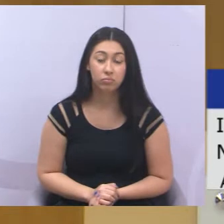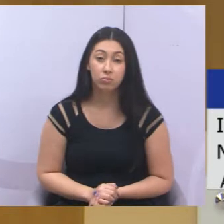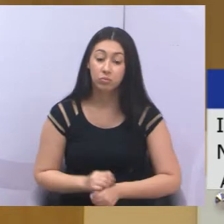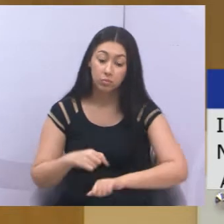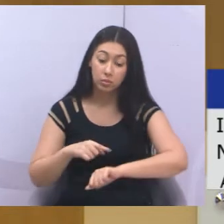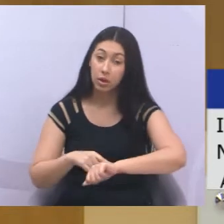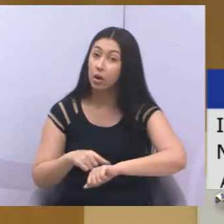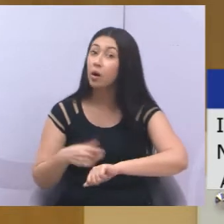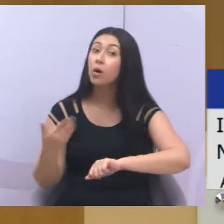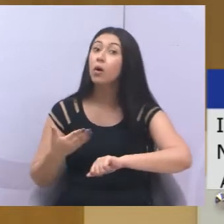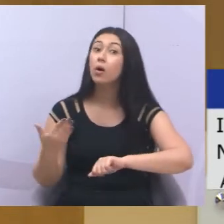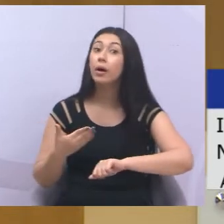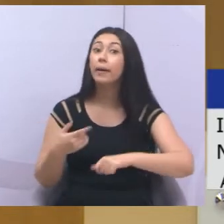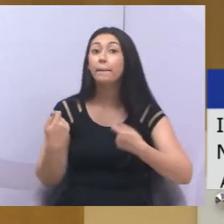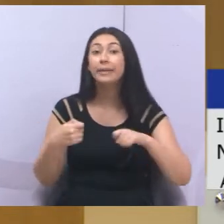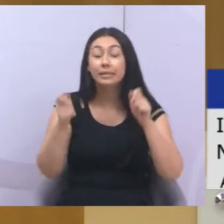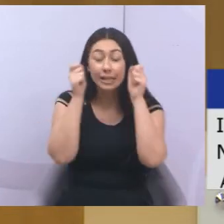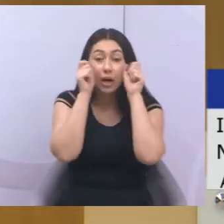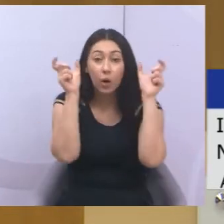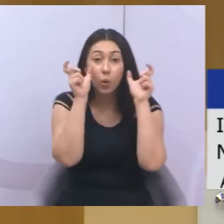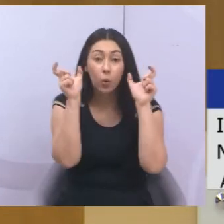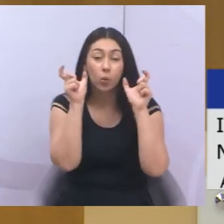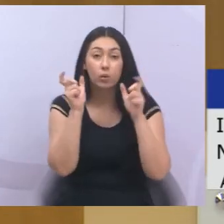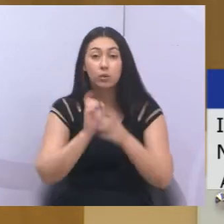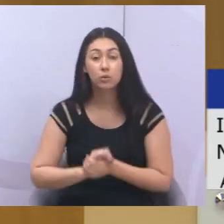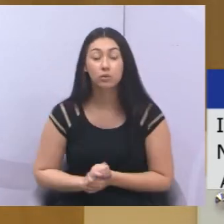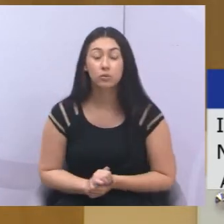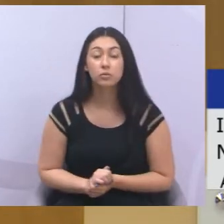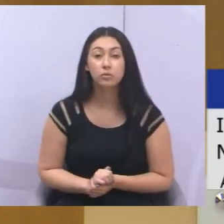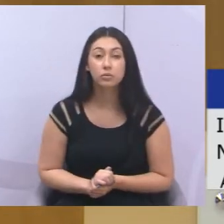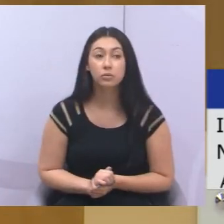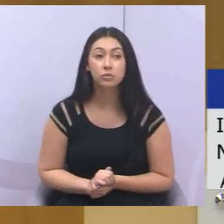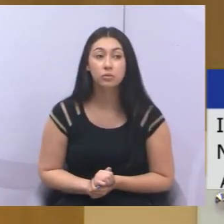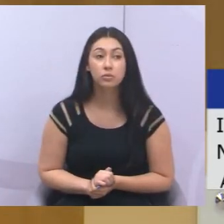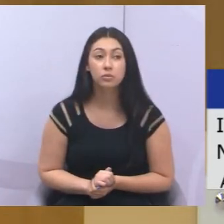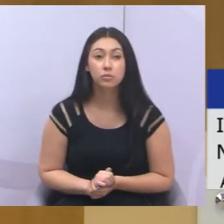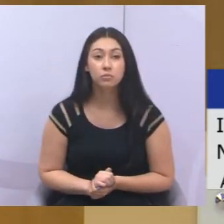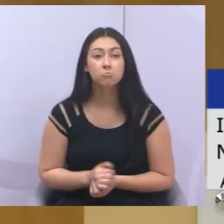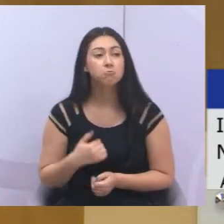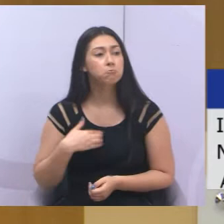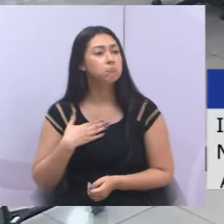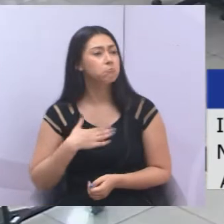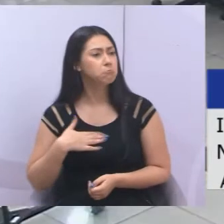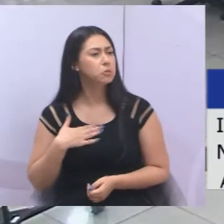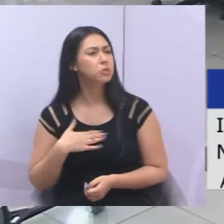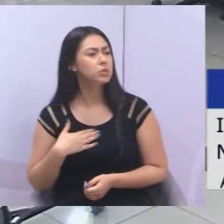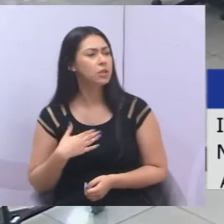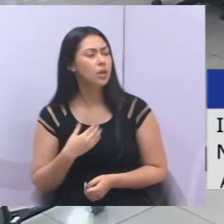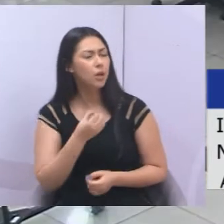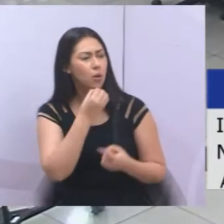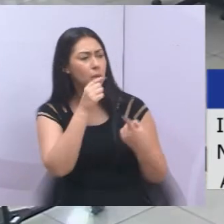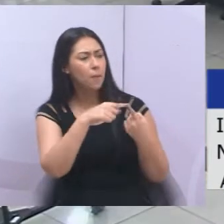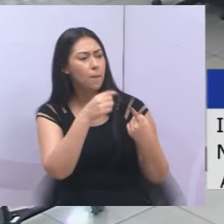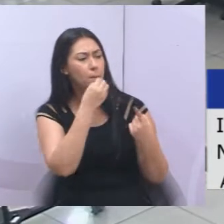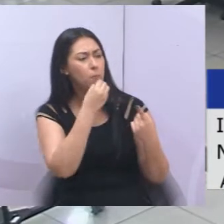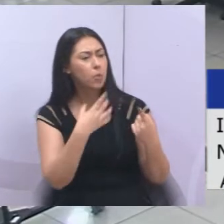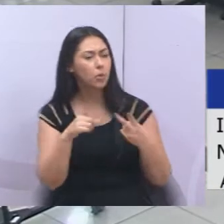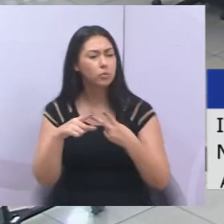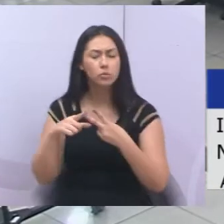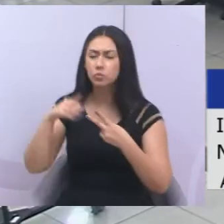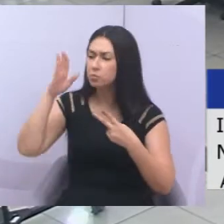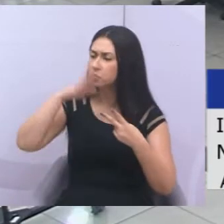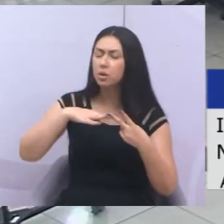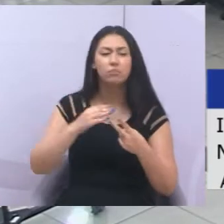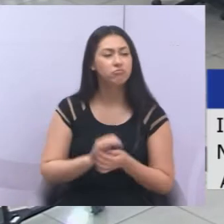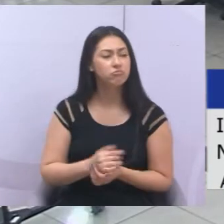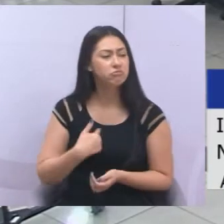hora, pastor. Isso aqui é para abrir o olho do poder público. Gostei dessa aí, hein? Bem, bem. E mal, mal. Mal, mal. Essa